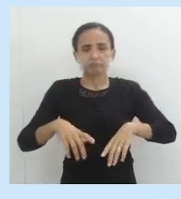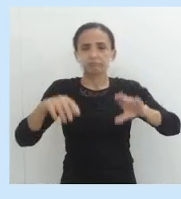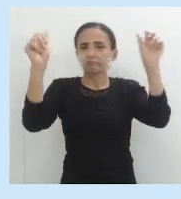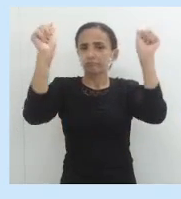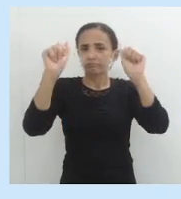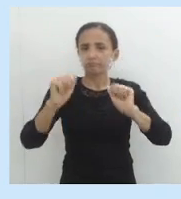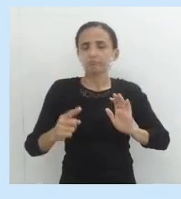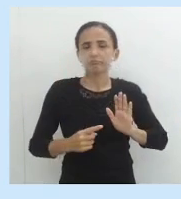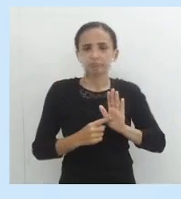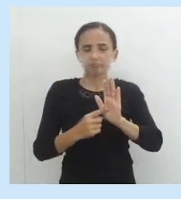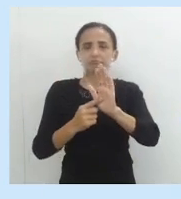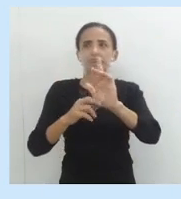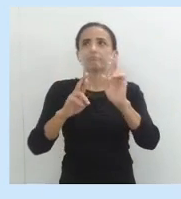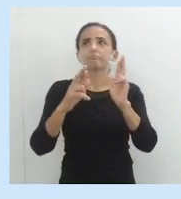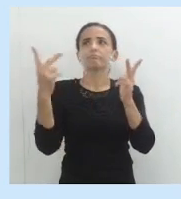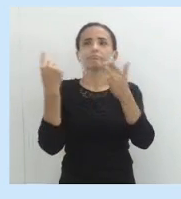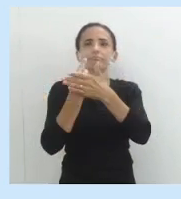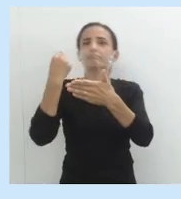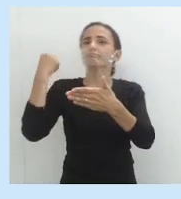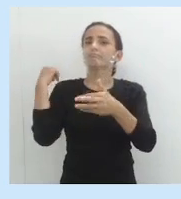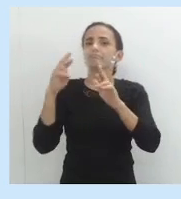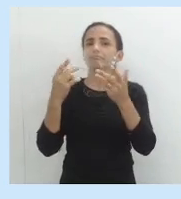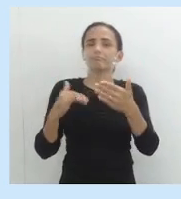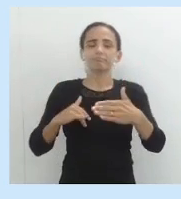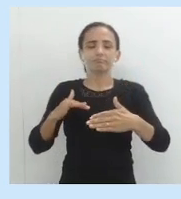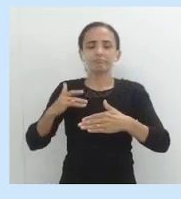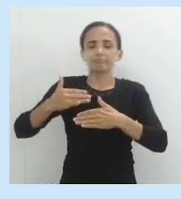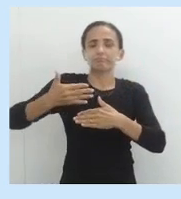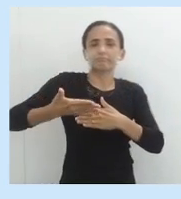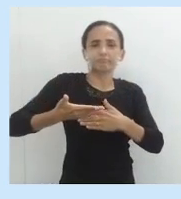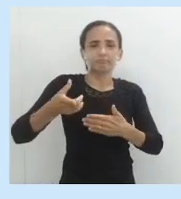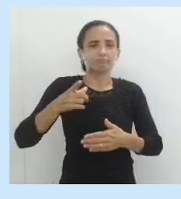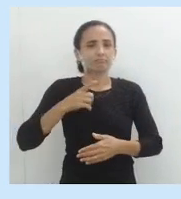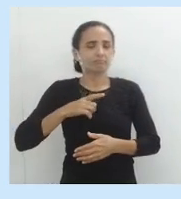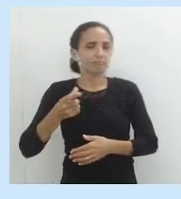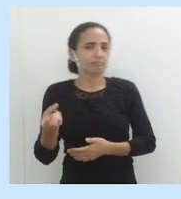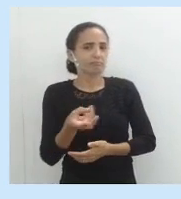era diferente, né? Até chegar nos dias de hoje que temos